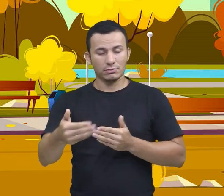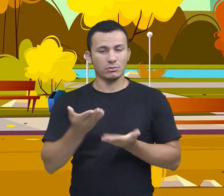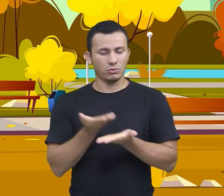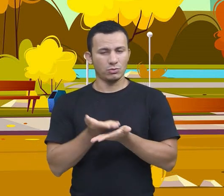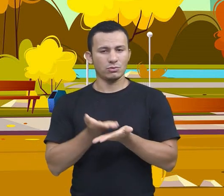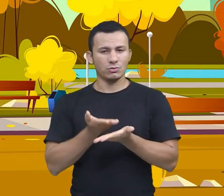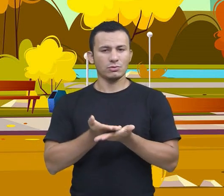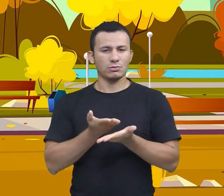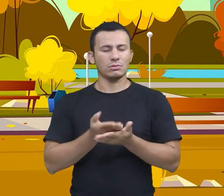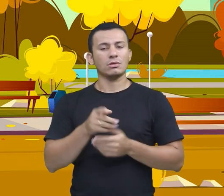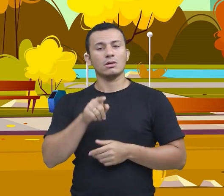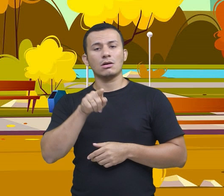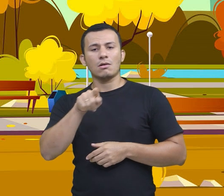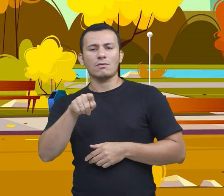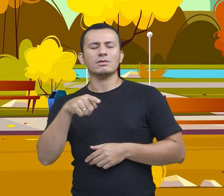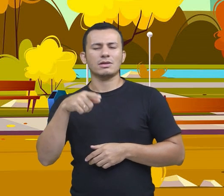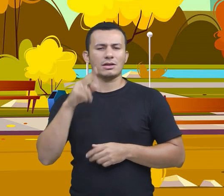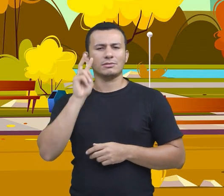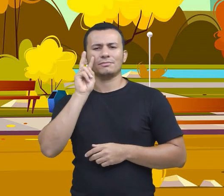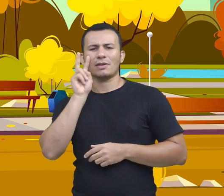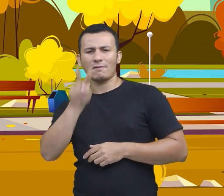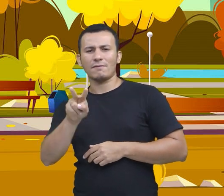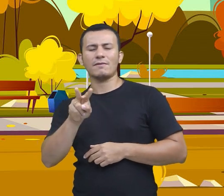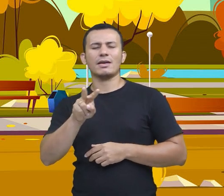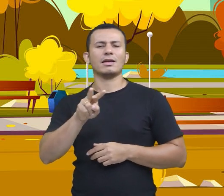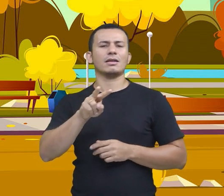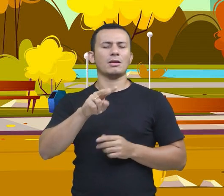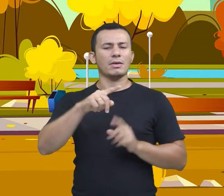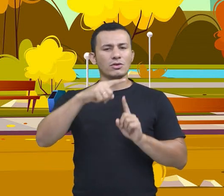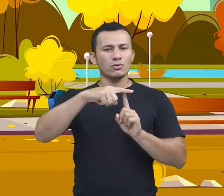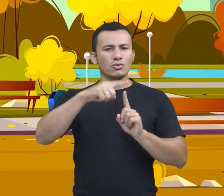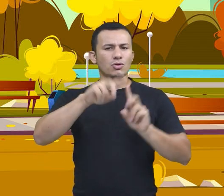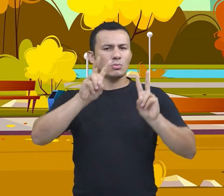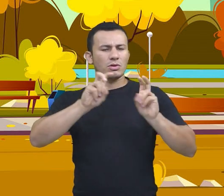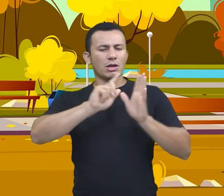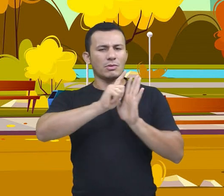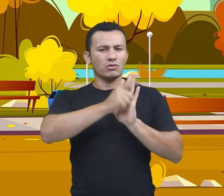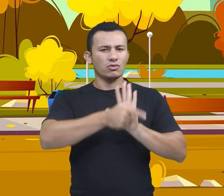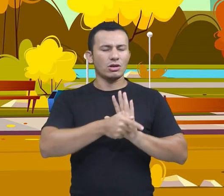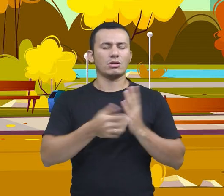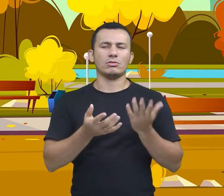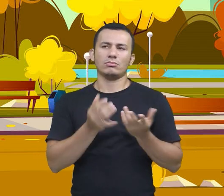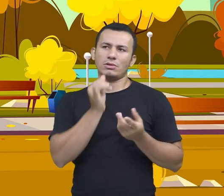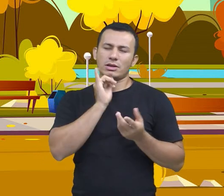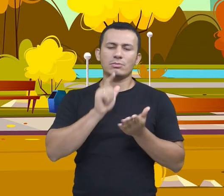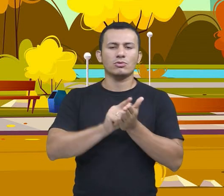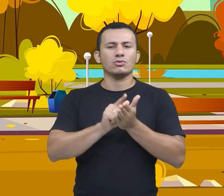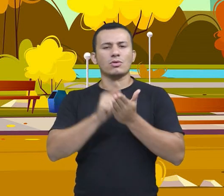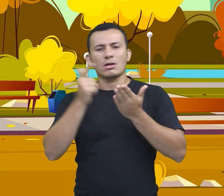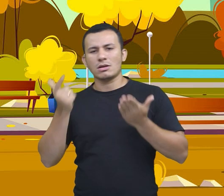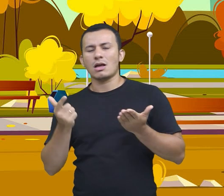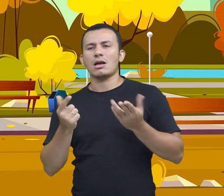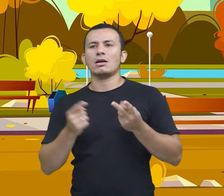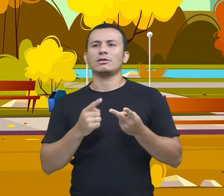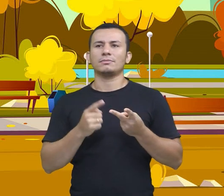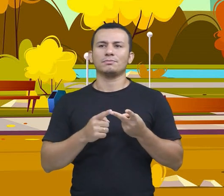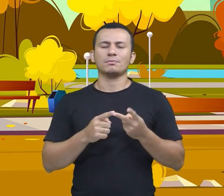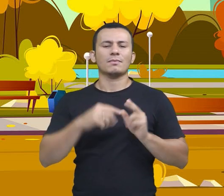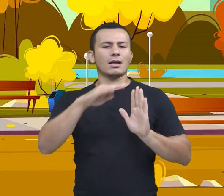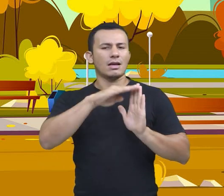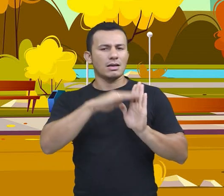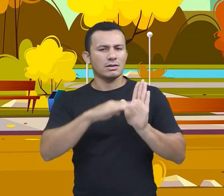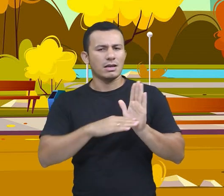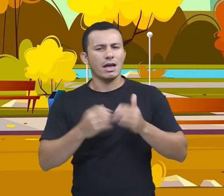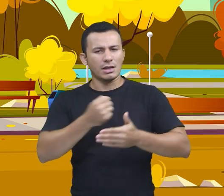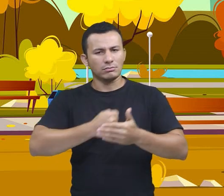estudando, vocês vão ver muitos outros gêneros, vão conhecer jornais, vão conhecer